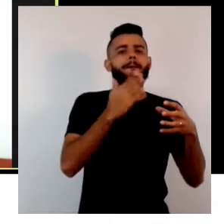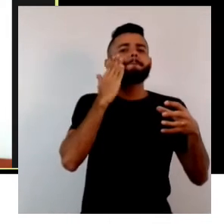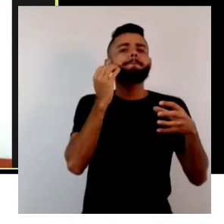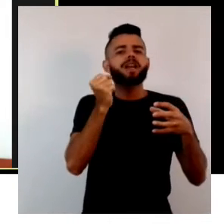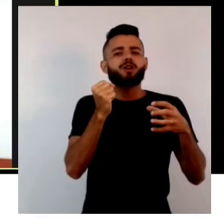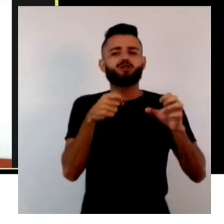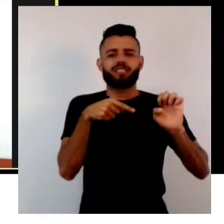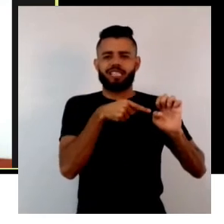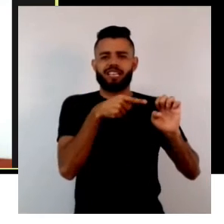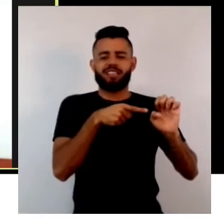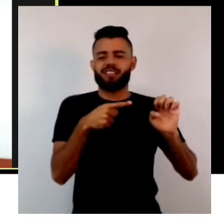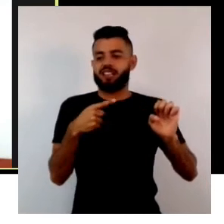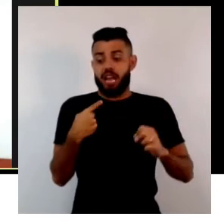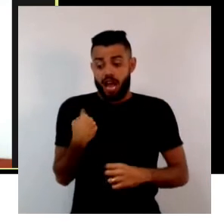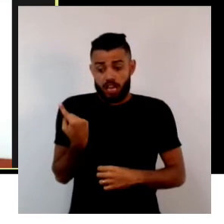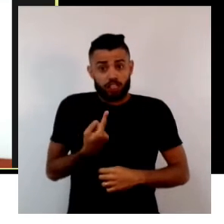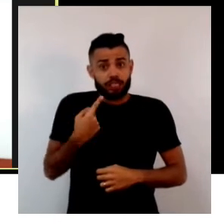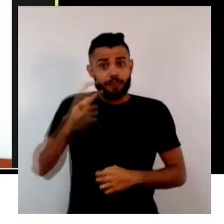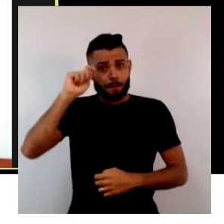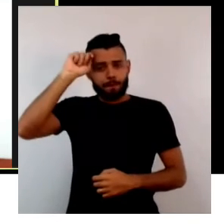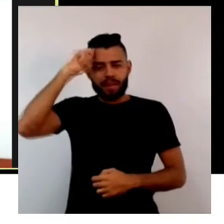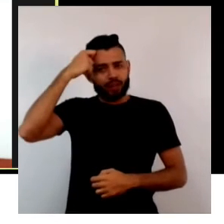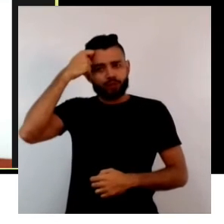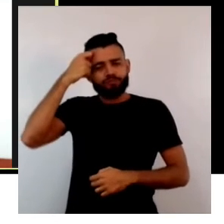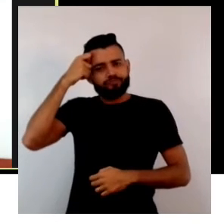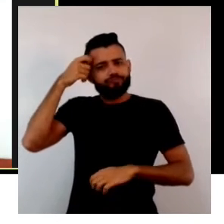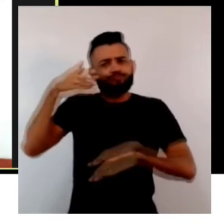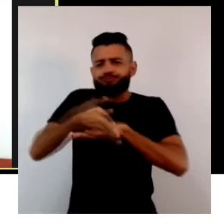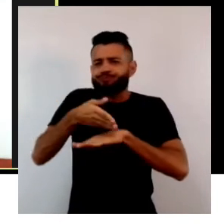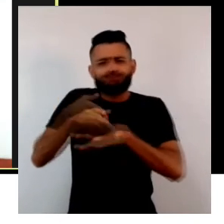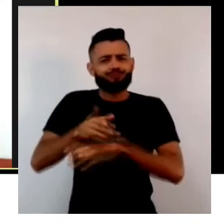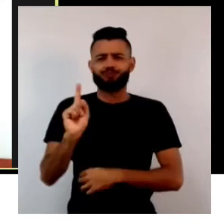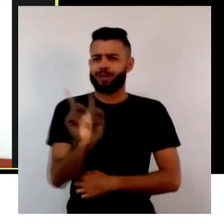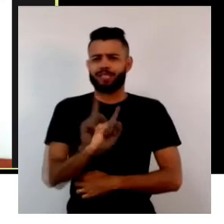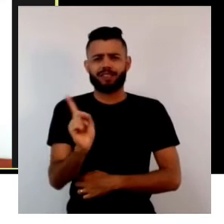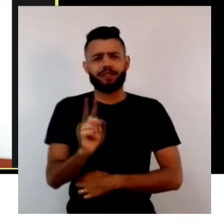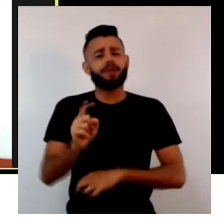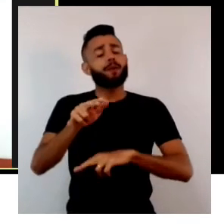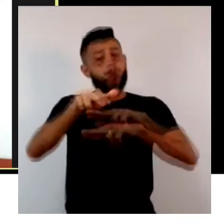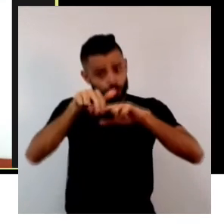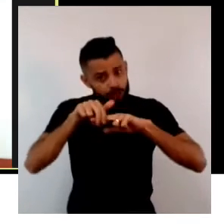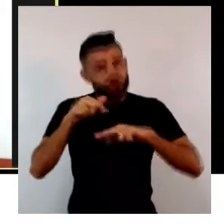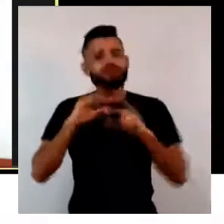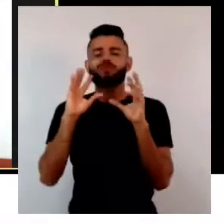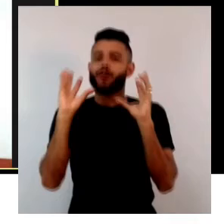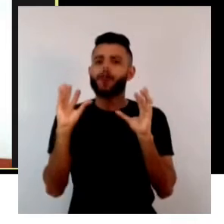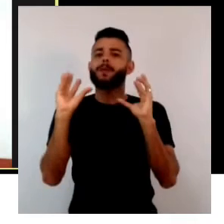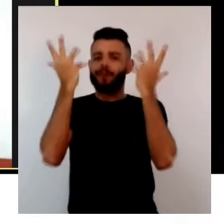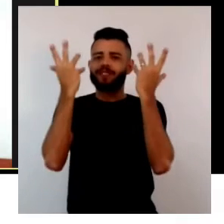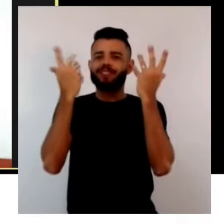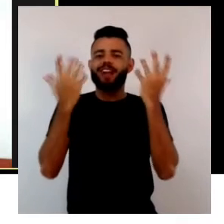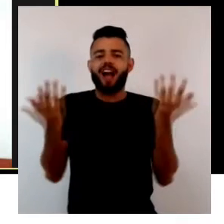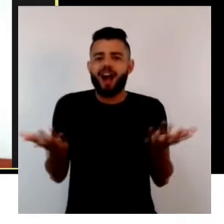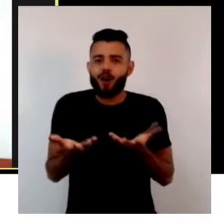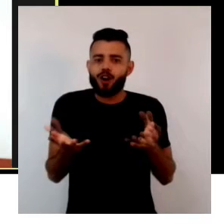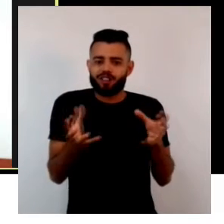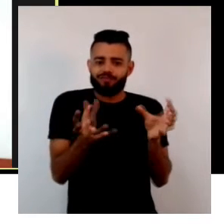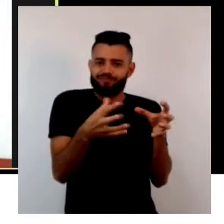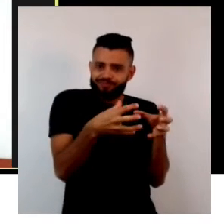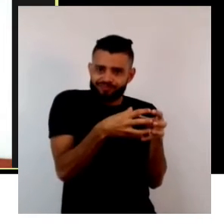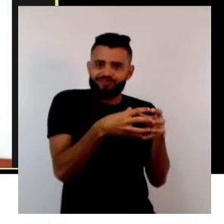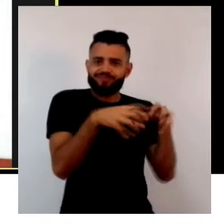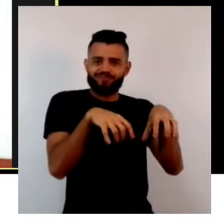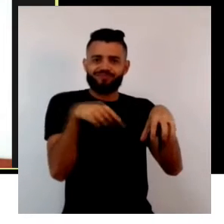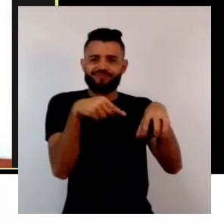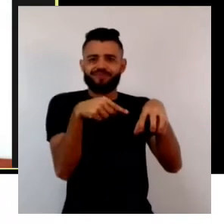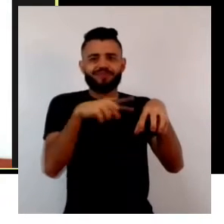ator dentro dessa polarização. Então eu tenho que comemorar a existência de um polo nosso agora. A gente começou a